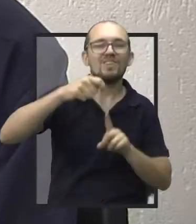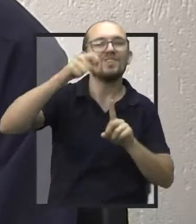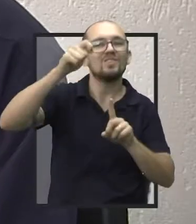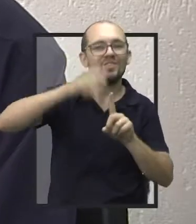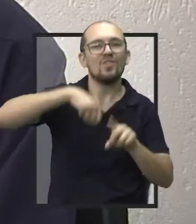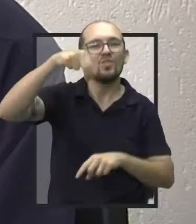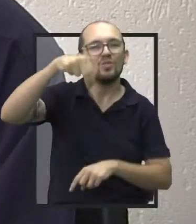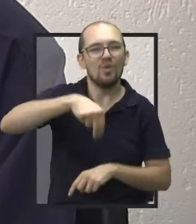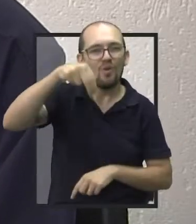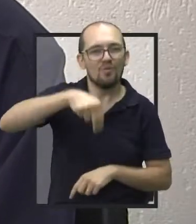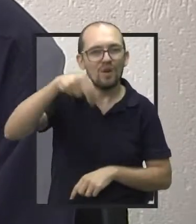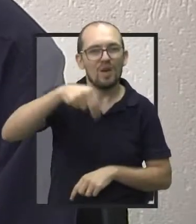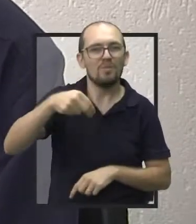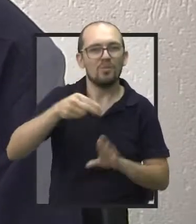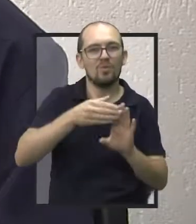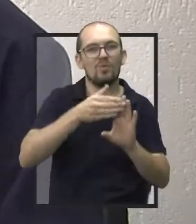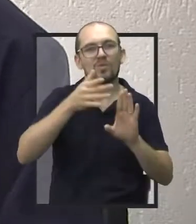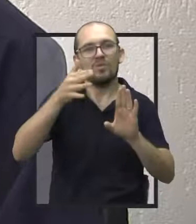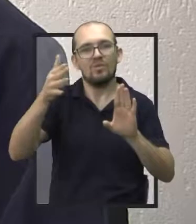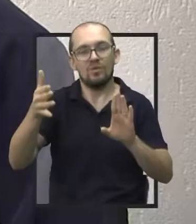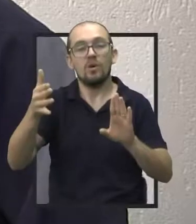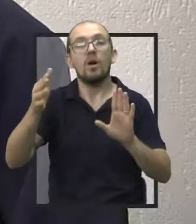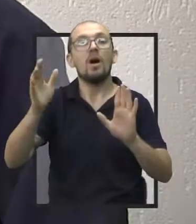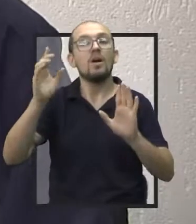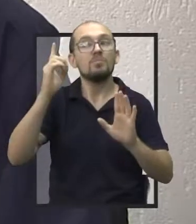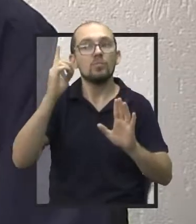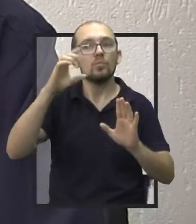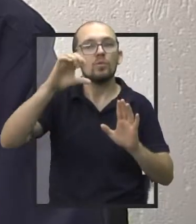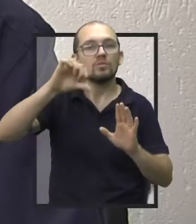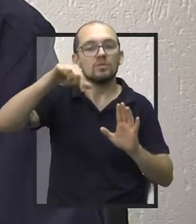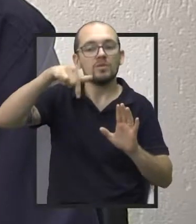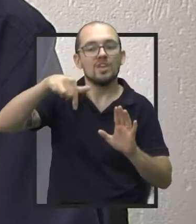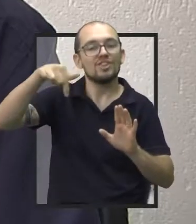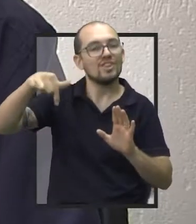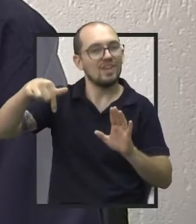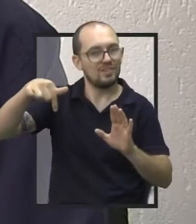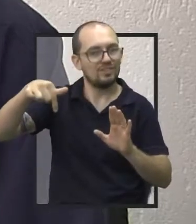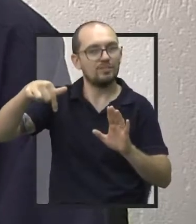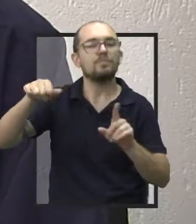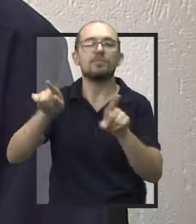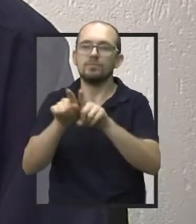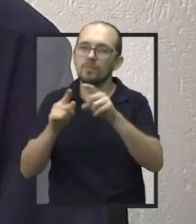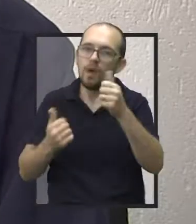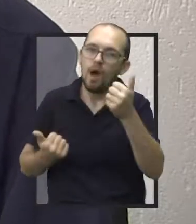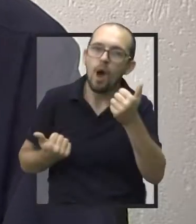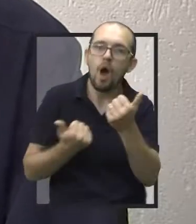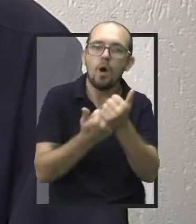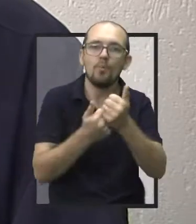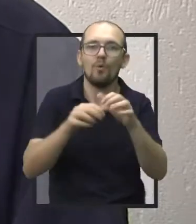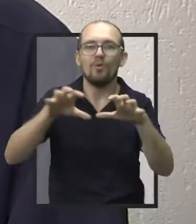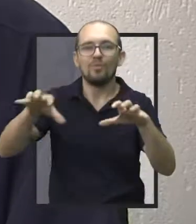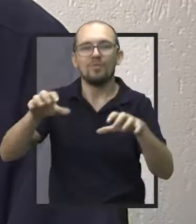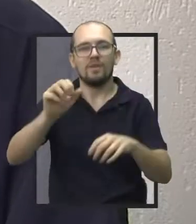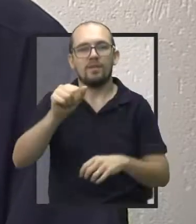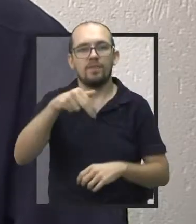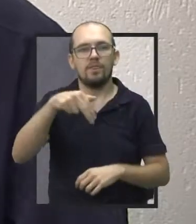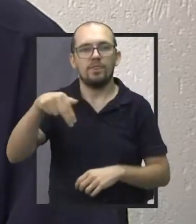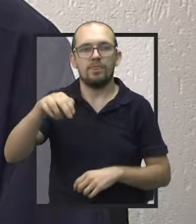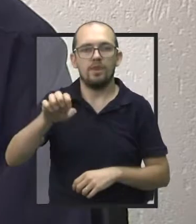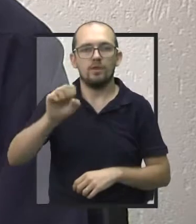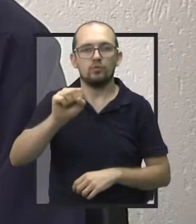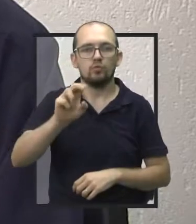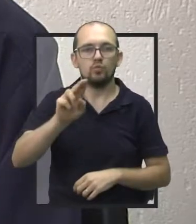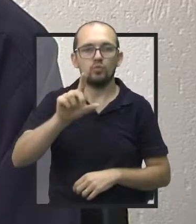1977 e teve também o apoio da fundação municipal é nisso levando e são caetano do